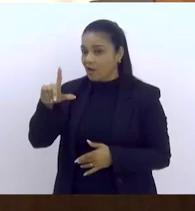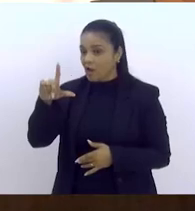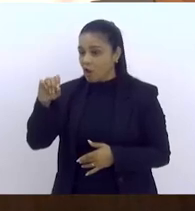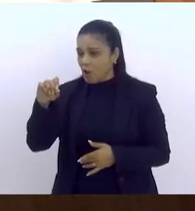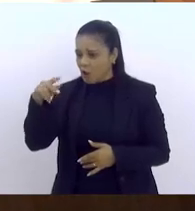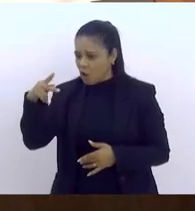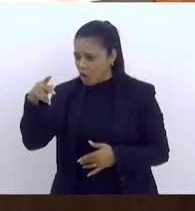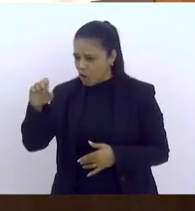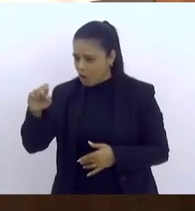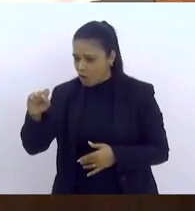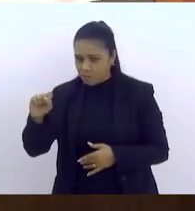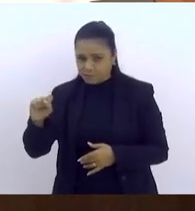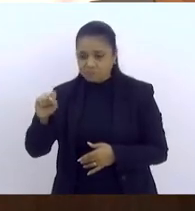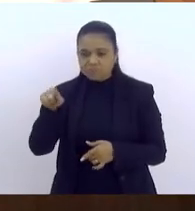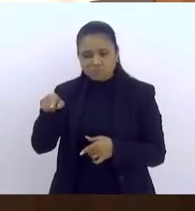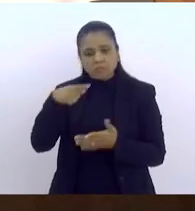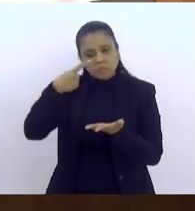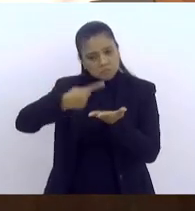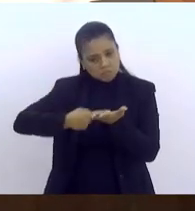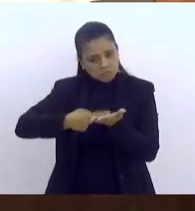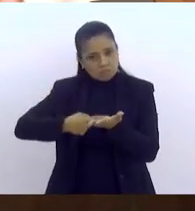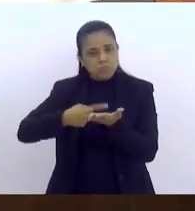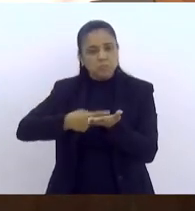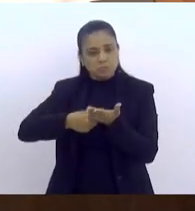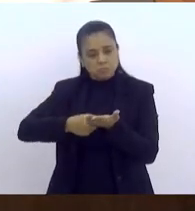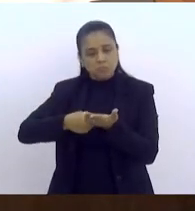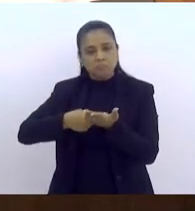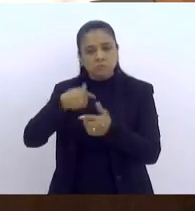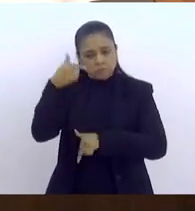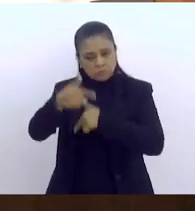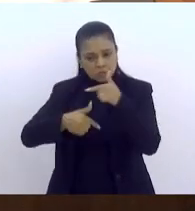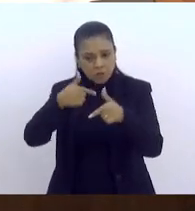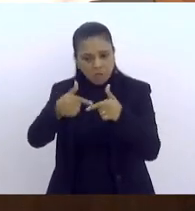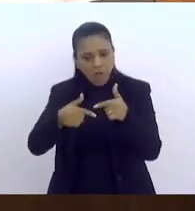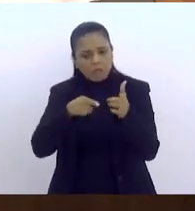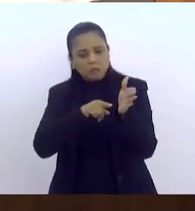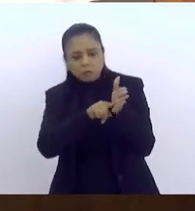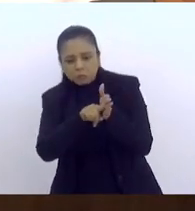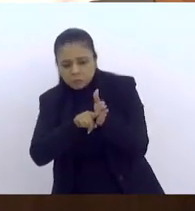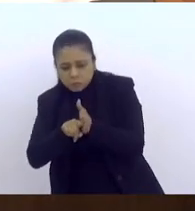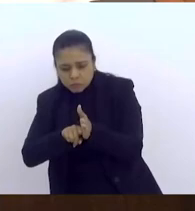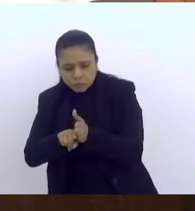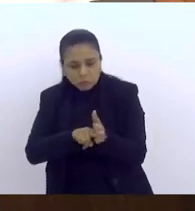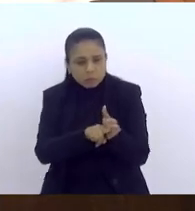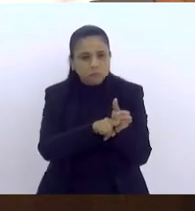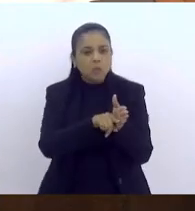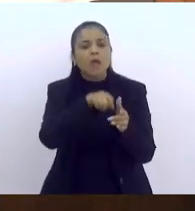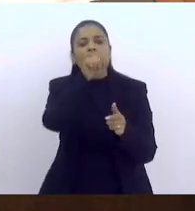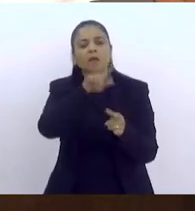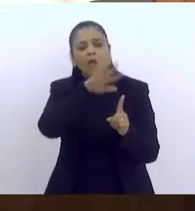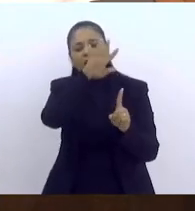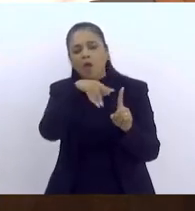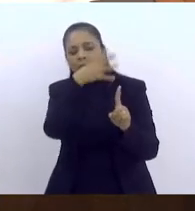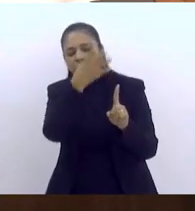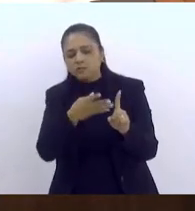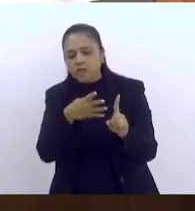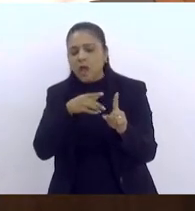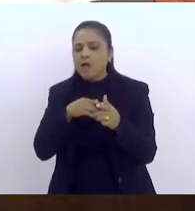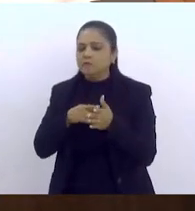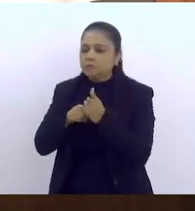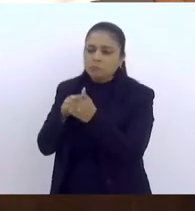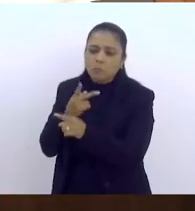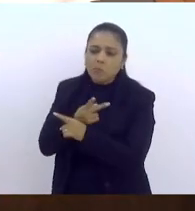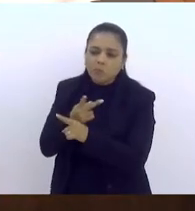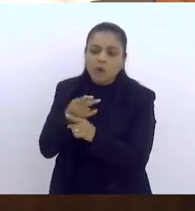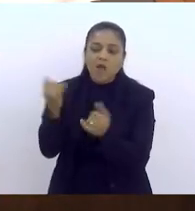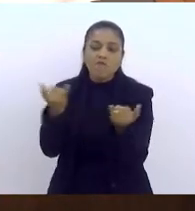cumpriu o seu papel de estudar quem estava sendo homenageado, ir atrás de informações, e agora eles tentam